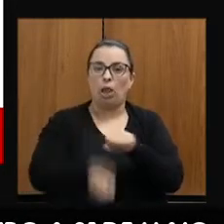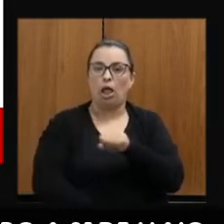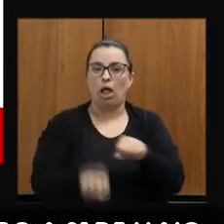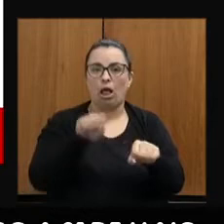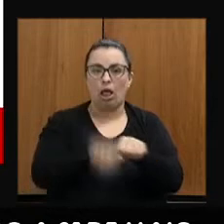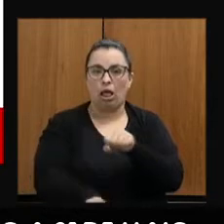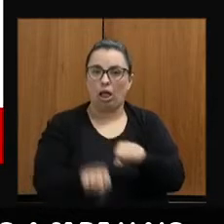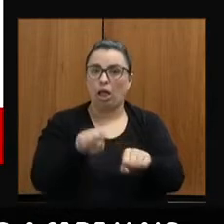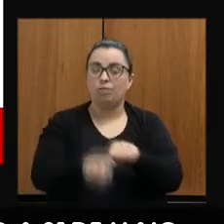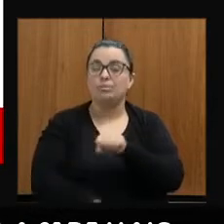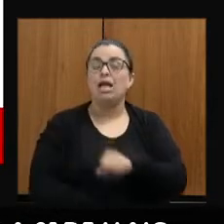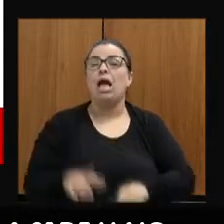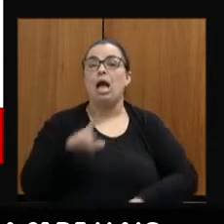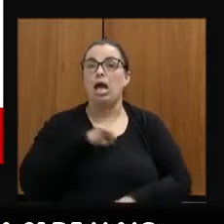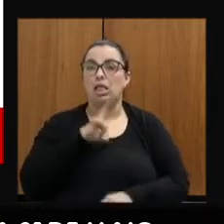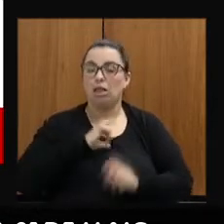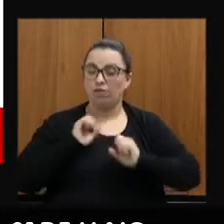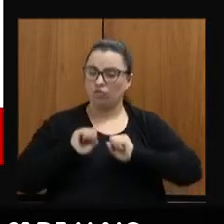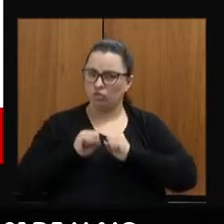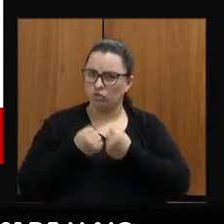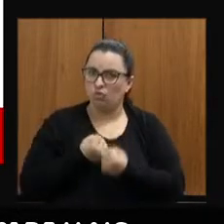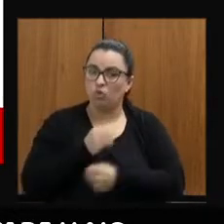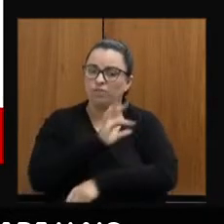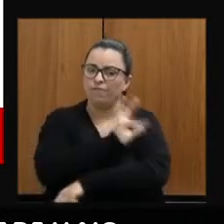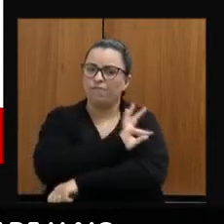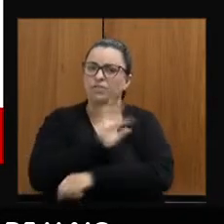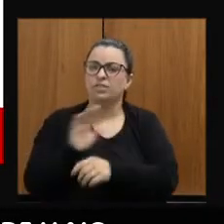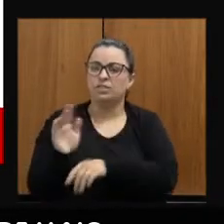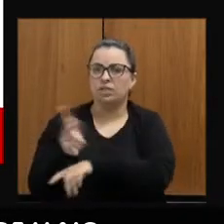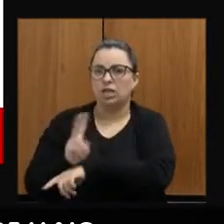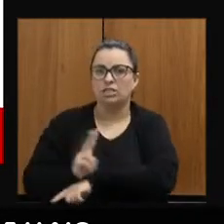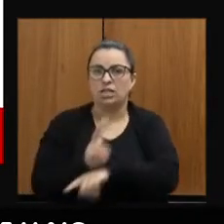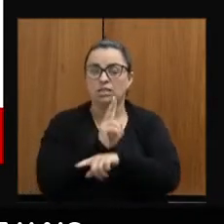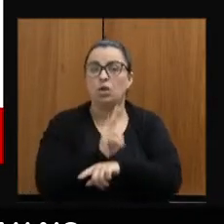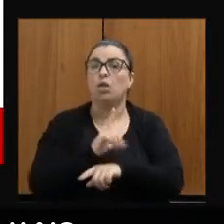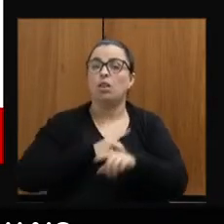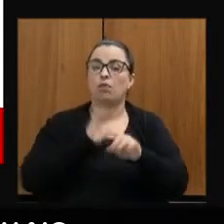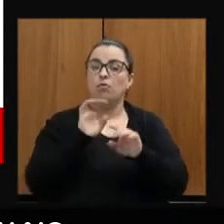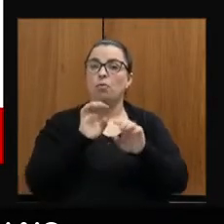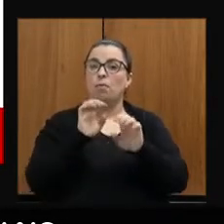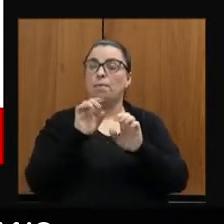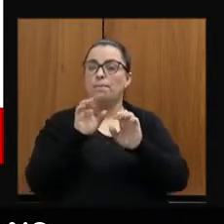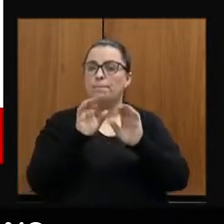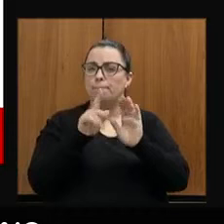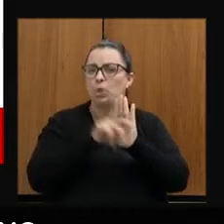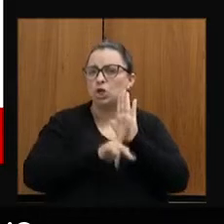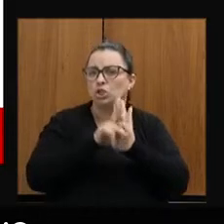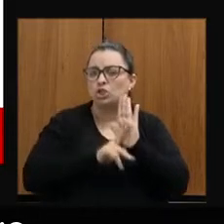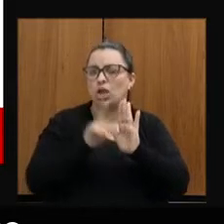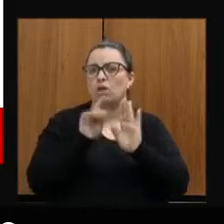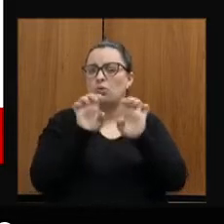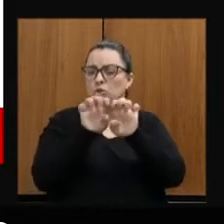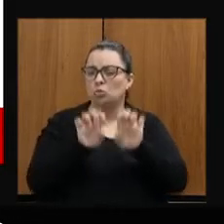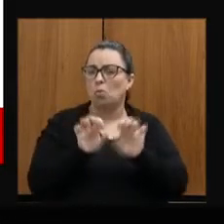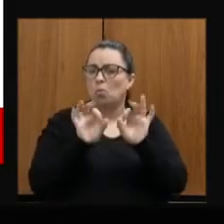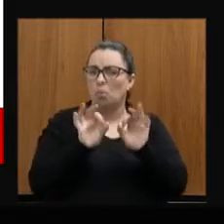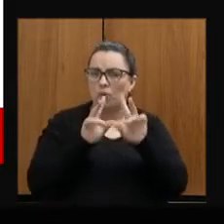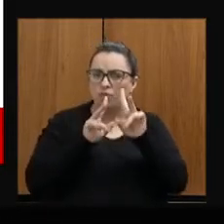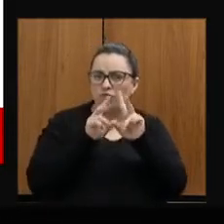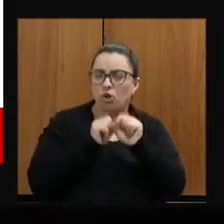muito esforço fiscal e de estruturação do projeto de projetos conseguimos equacionar